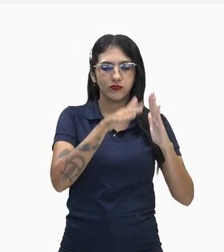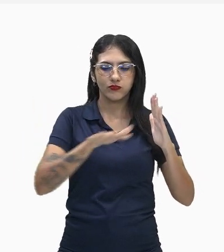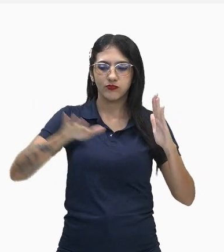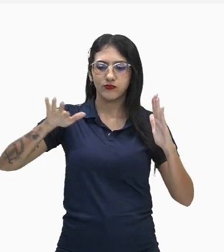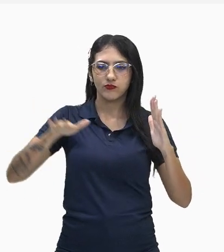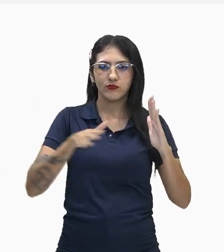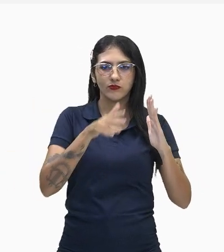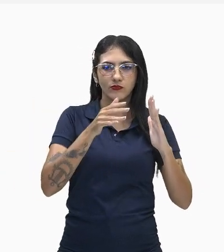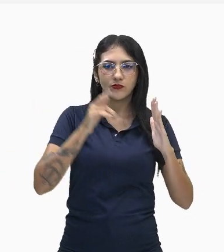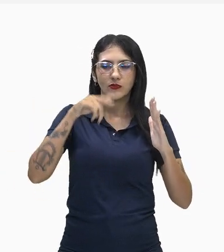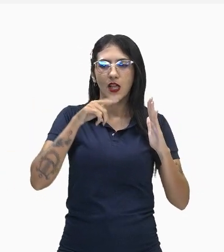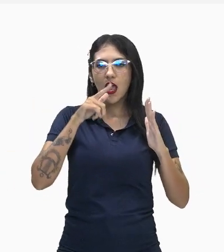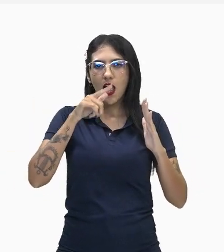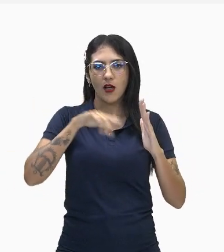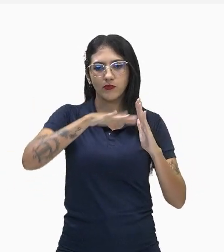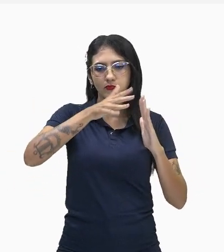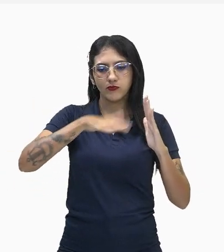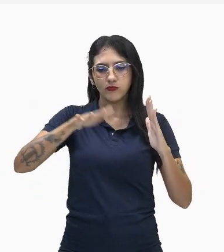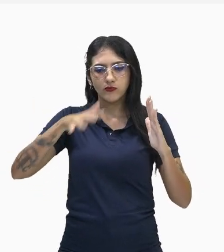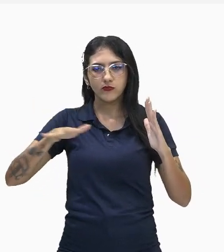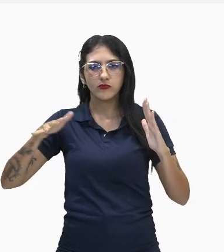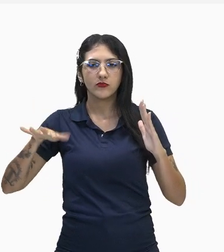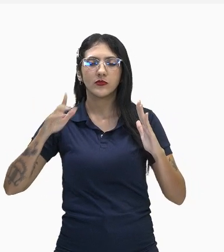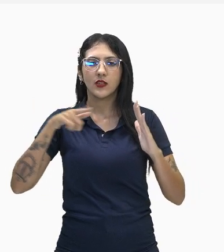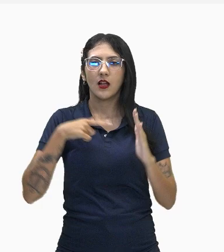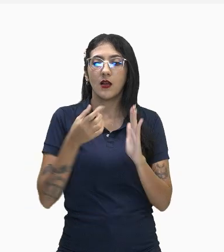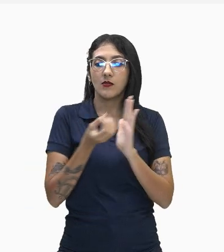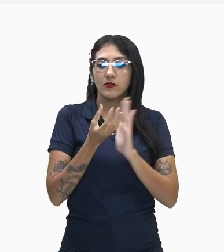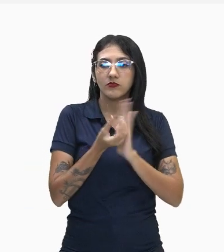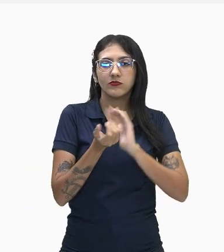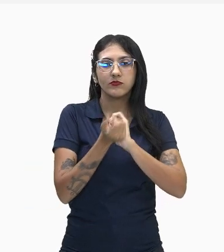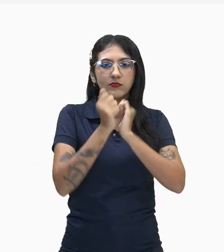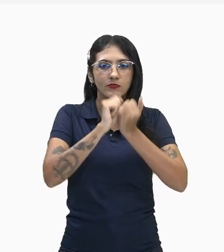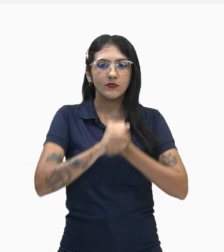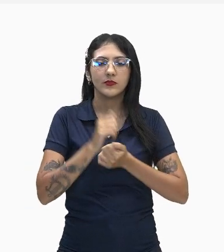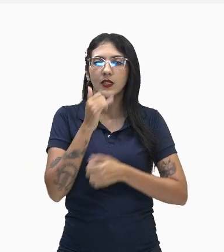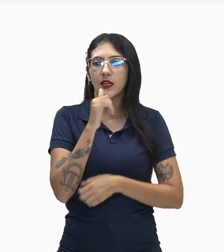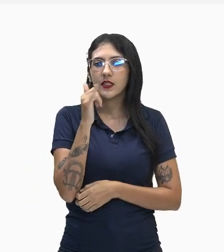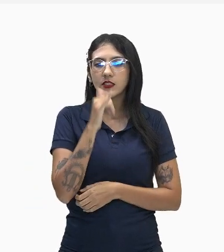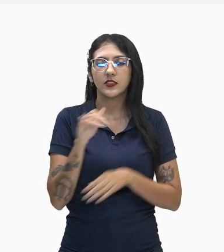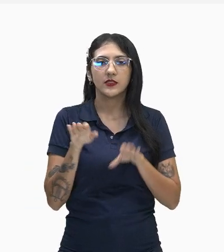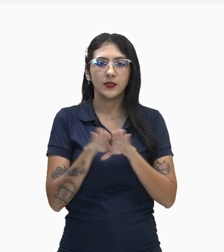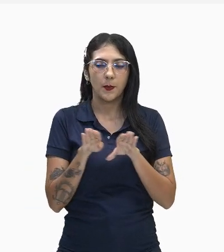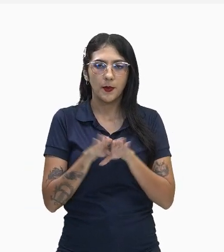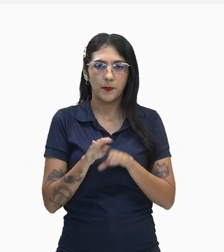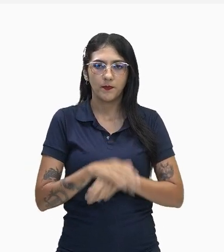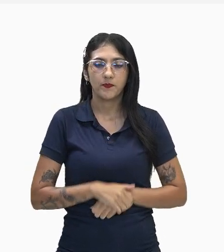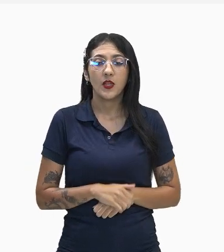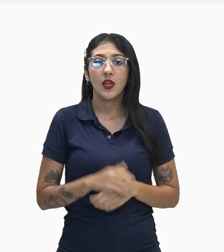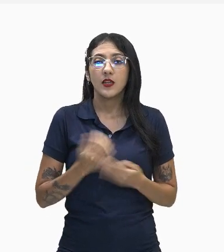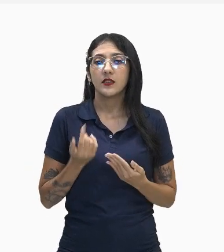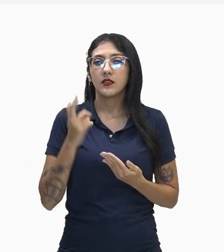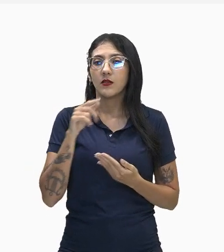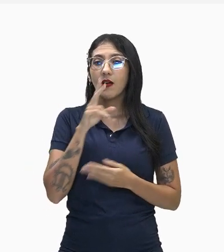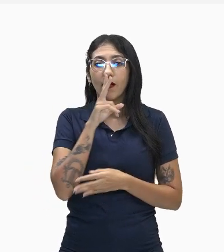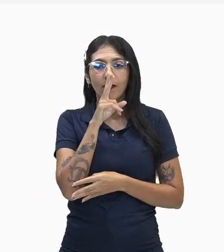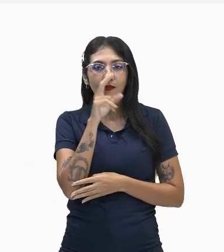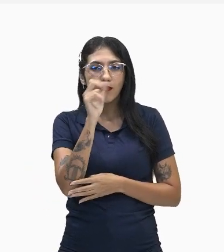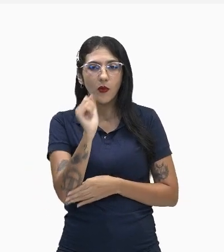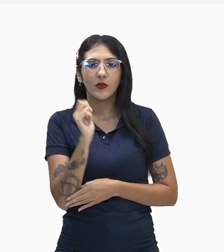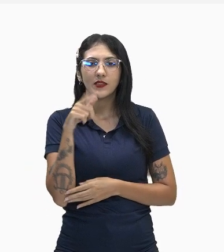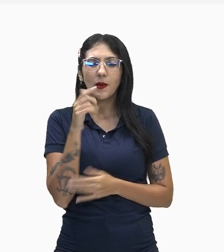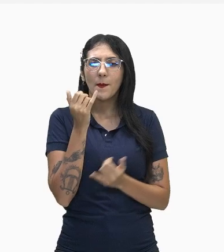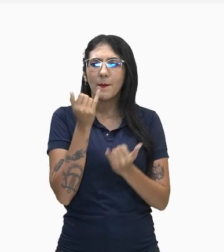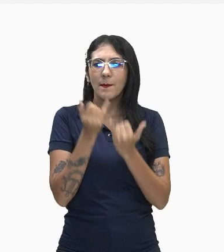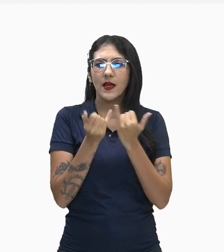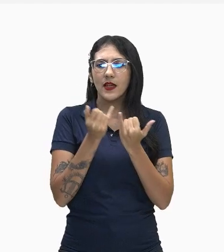das marés vai ajudar na geração de energia elétrica. Então, a energia das marés ela vai funcionar de forma semelhante a